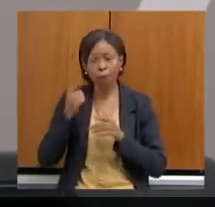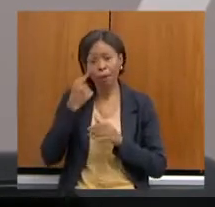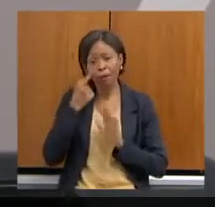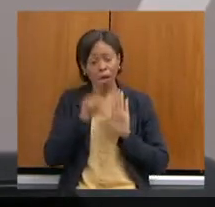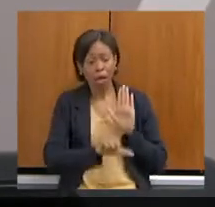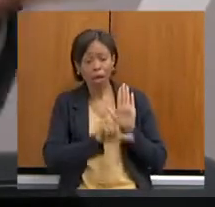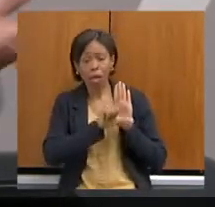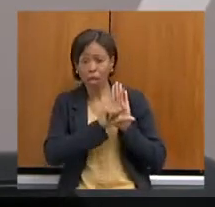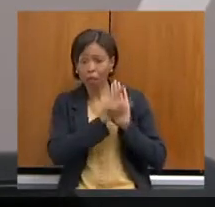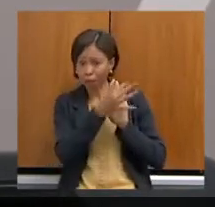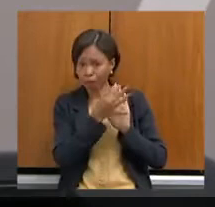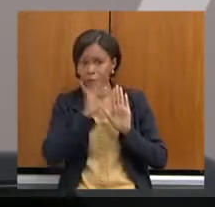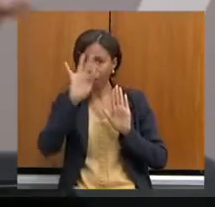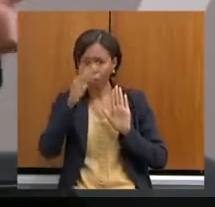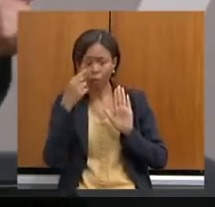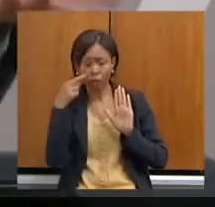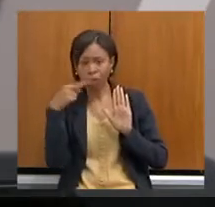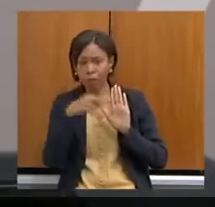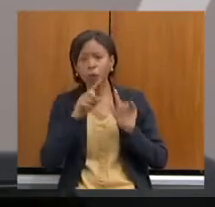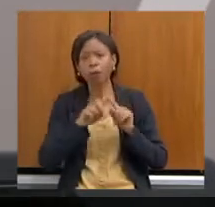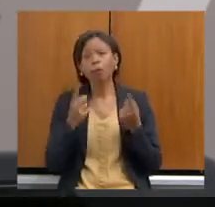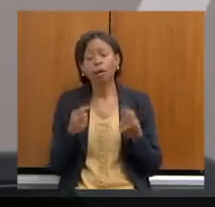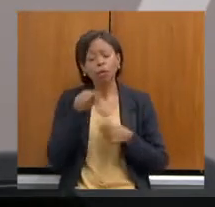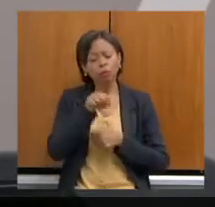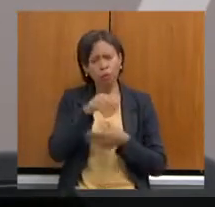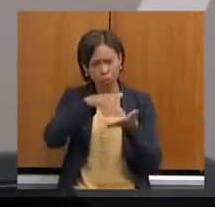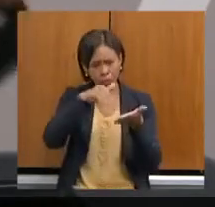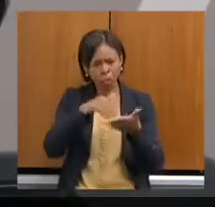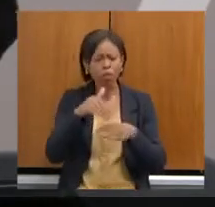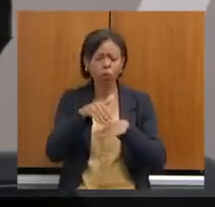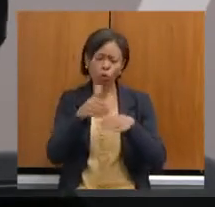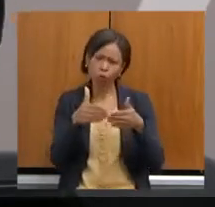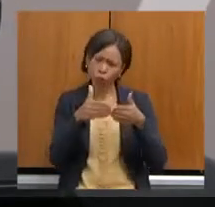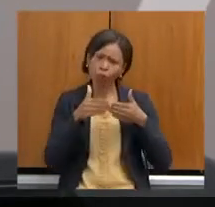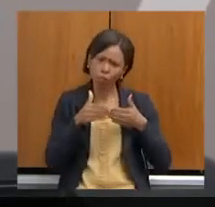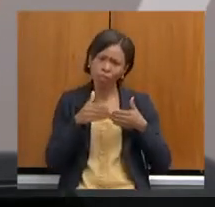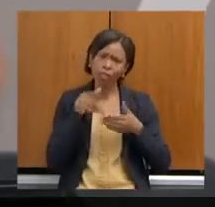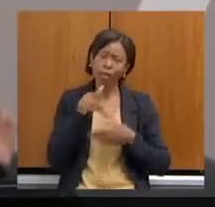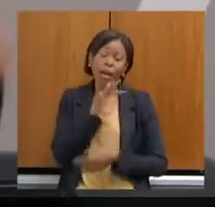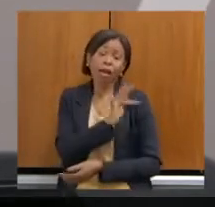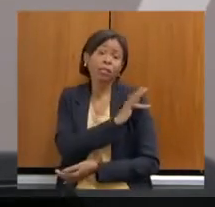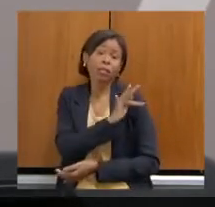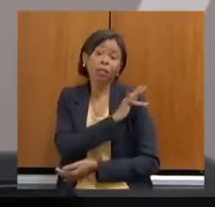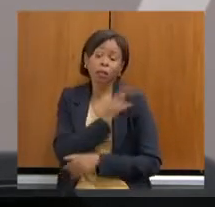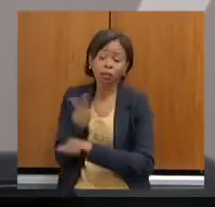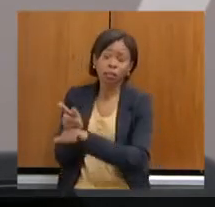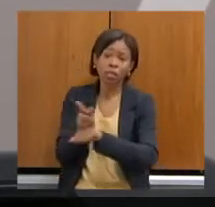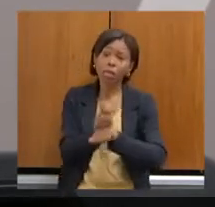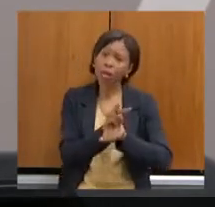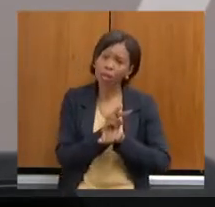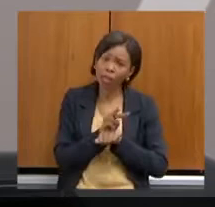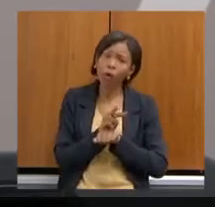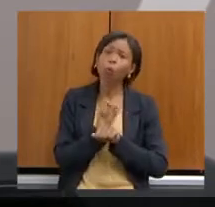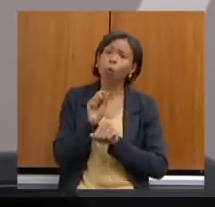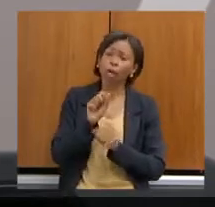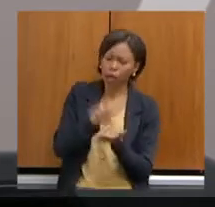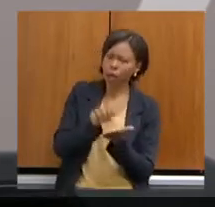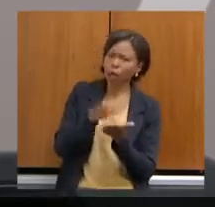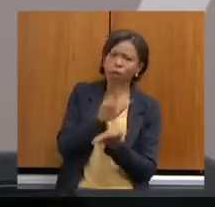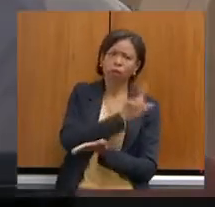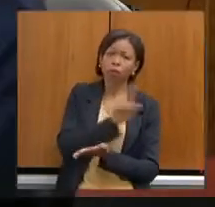Legislação Federal eu queria te pedir que transformasse essa finalização foi feita em uma fiscalização